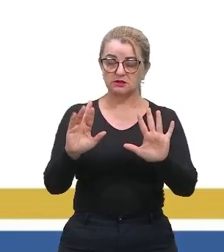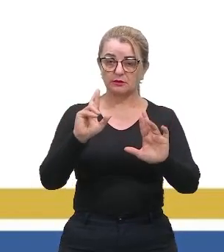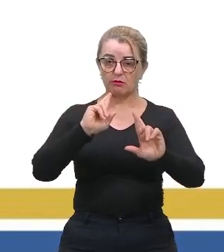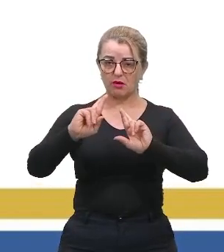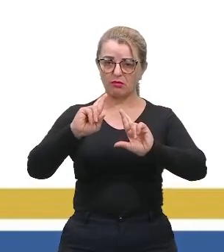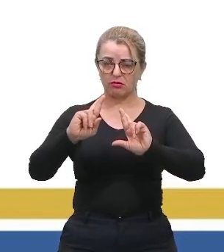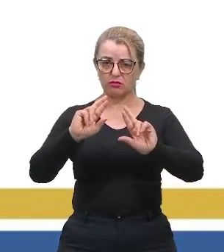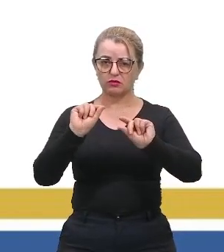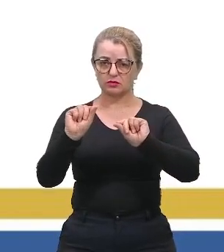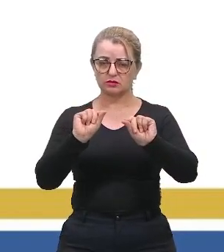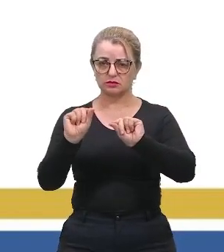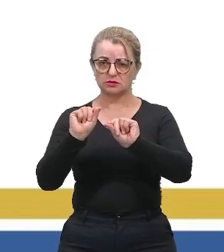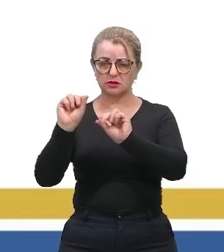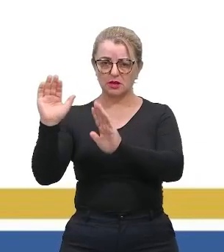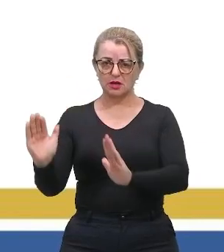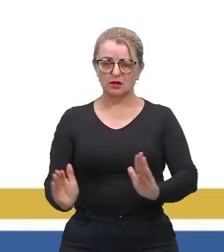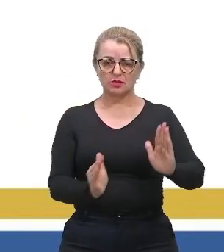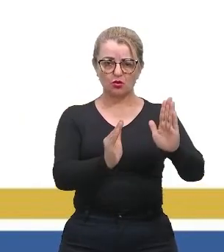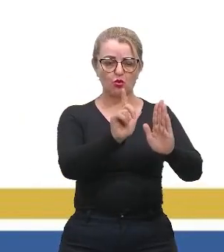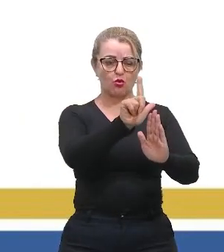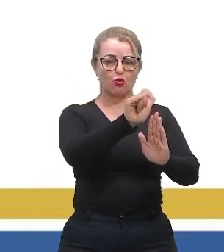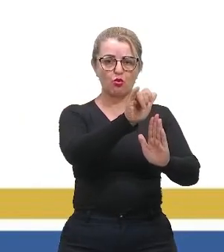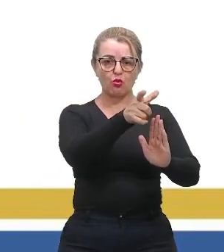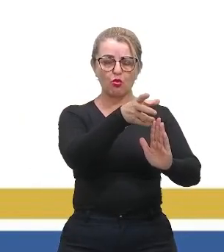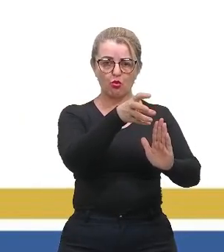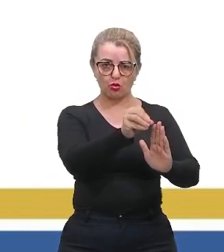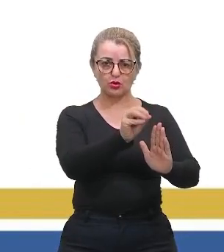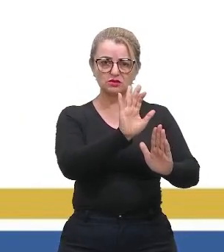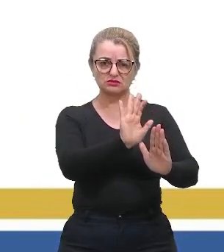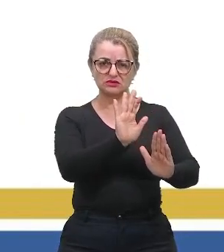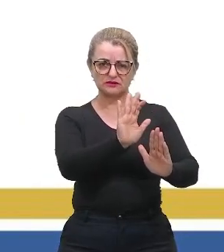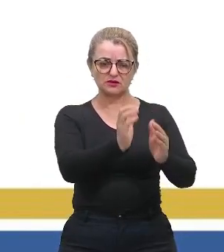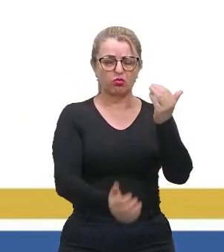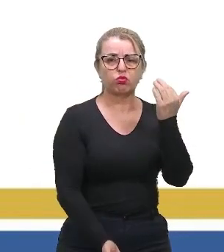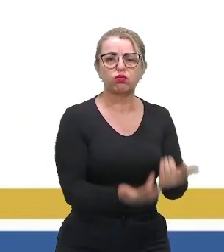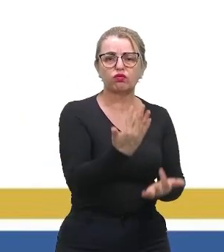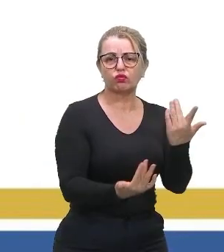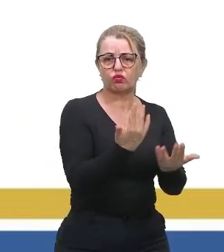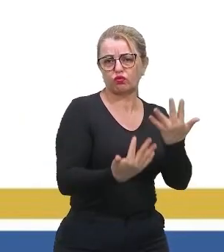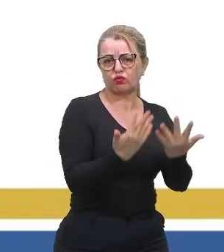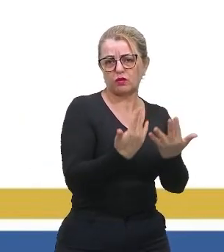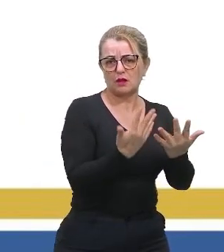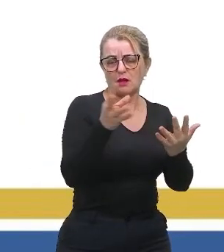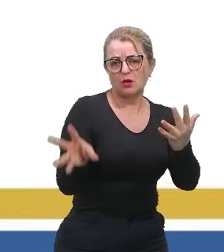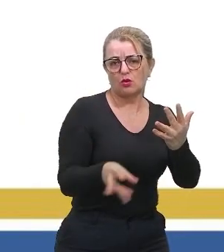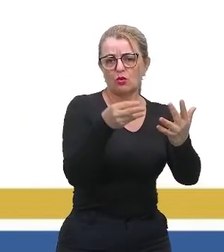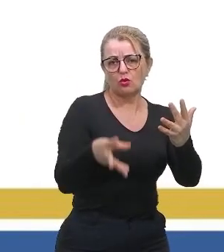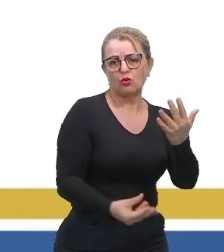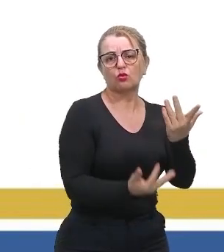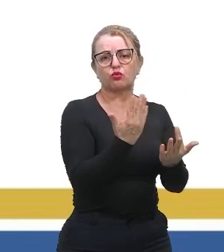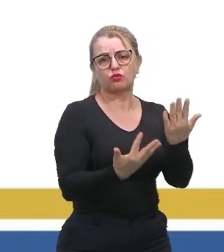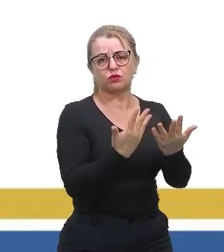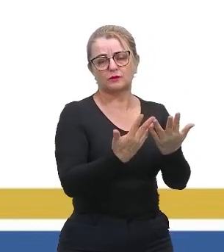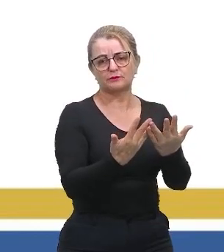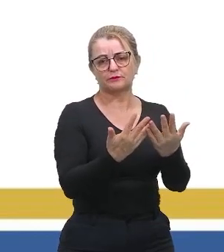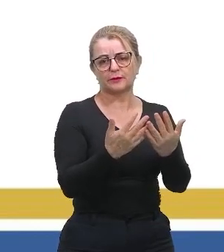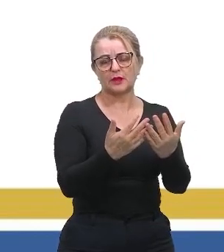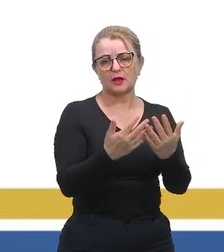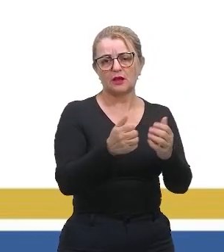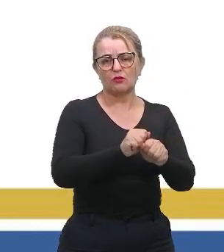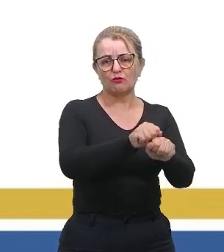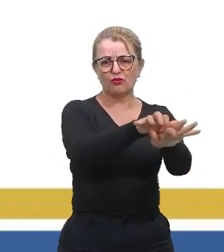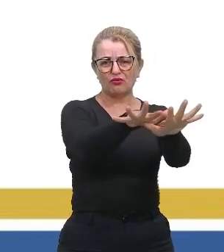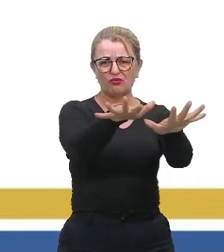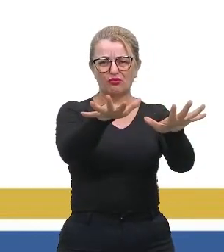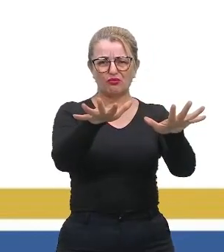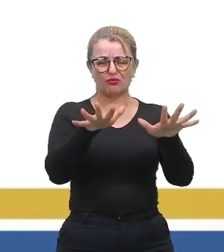que parte desse lixo acaba sendo incinerado, ou seja, eles queimam, liberando